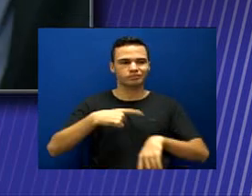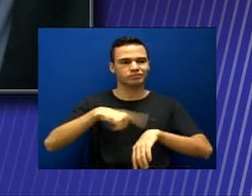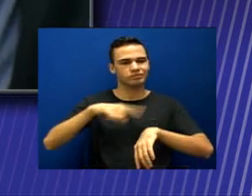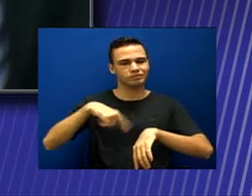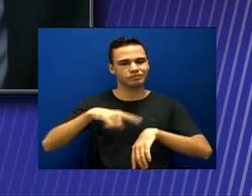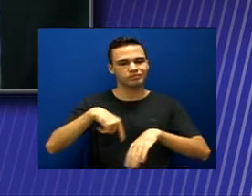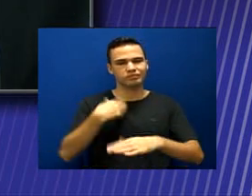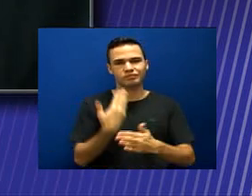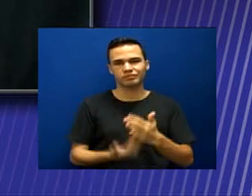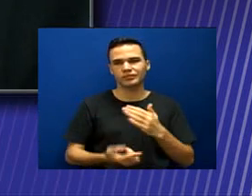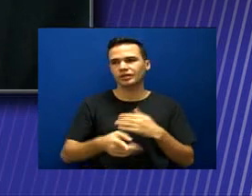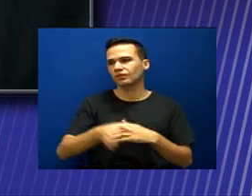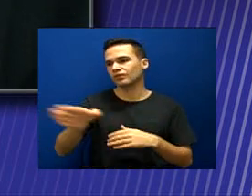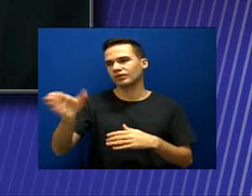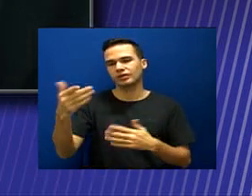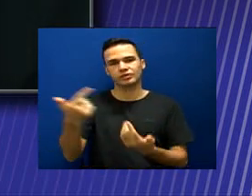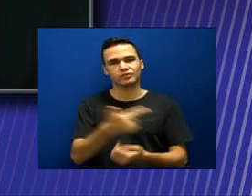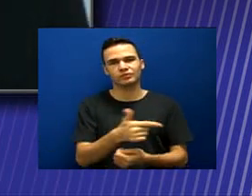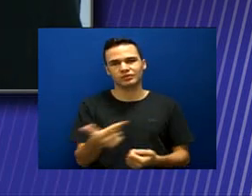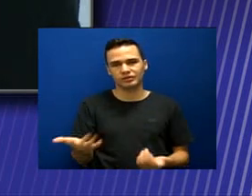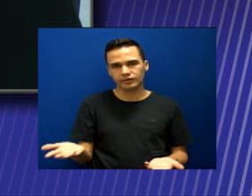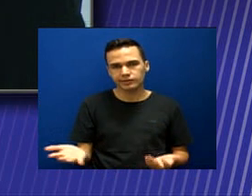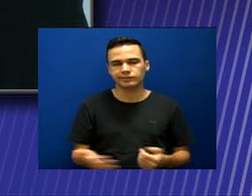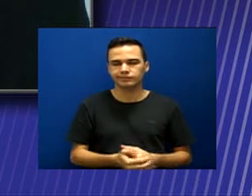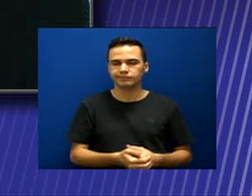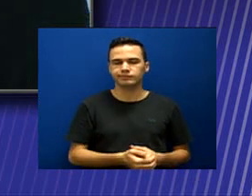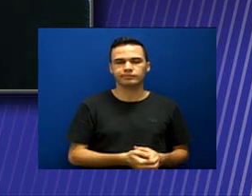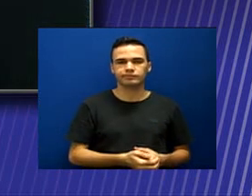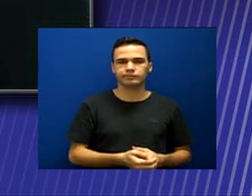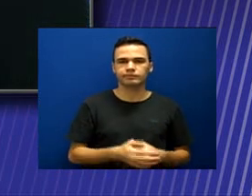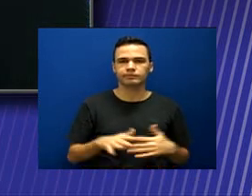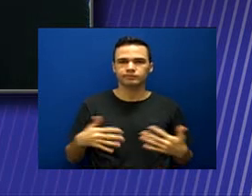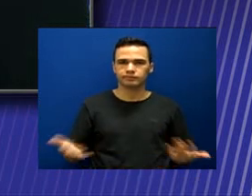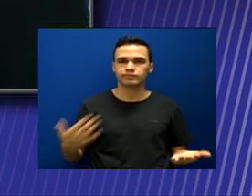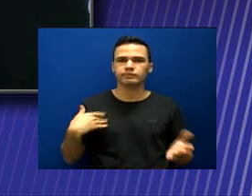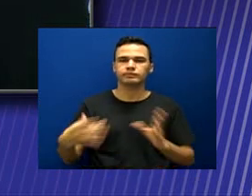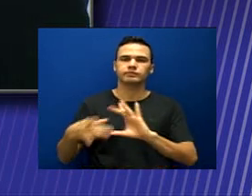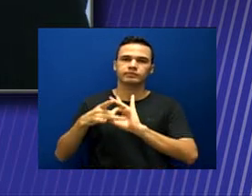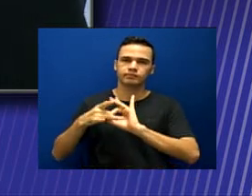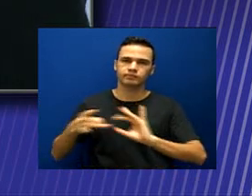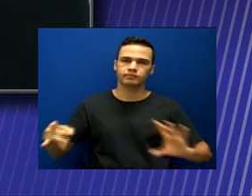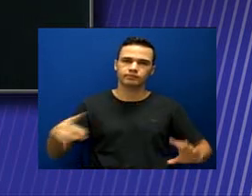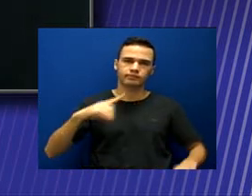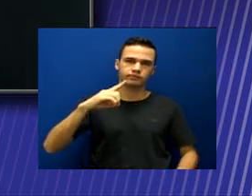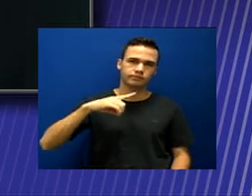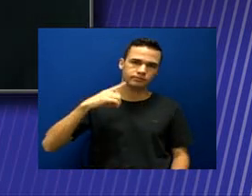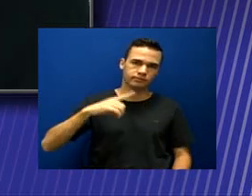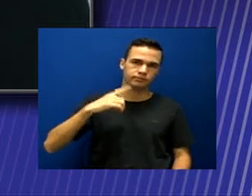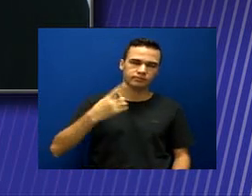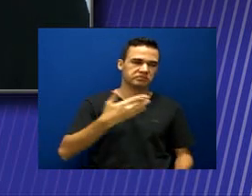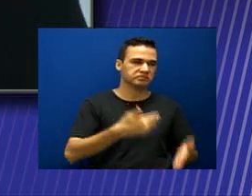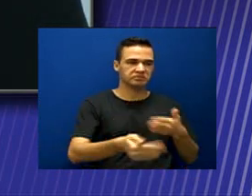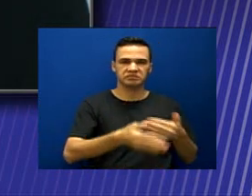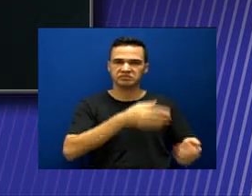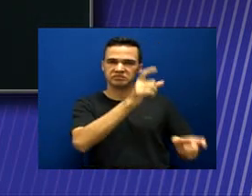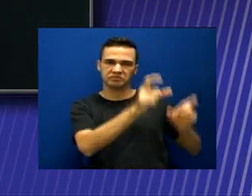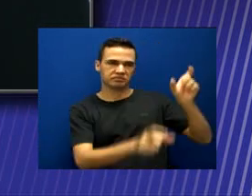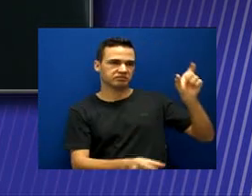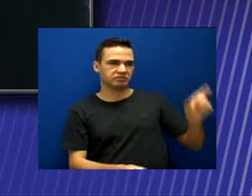pessoa muita articulada coisa boa para fazer isso. E olha, desvinculado do deputado X ou Y,